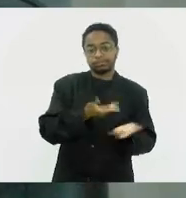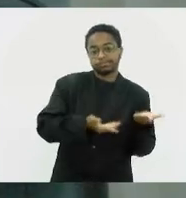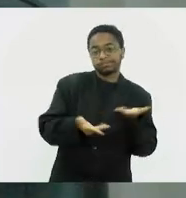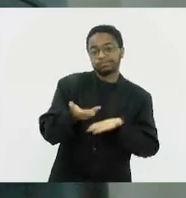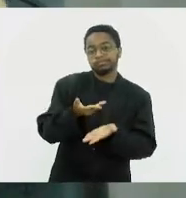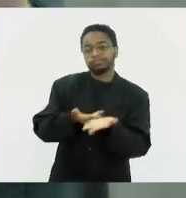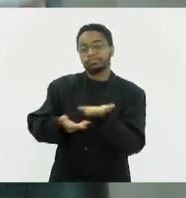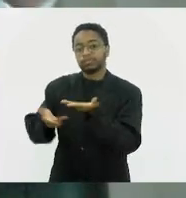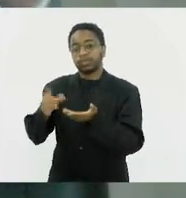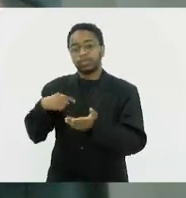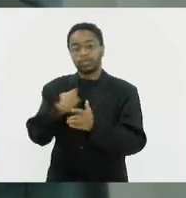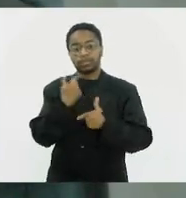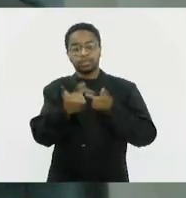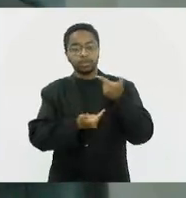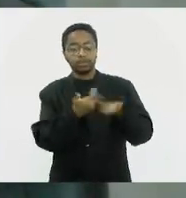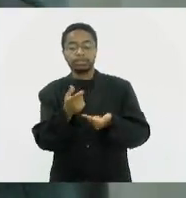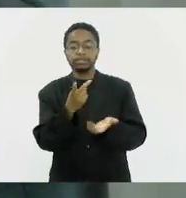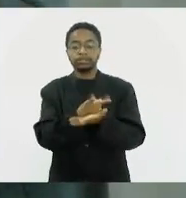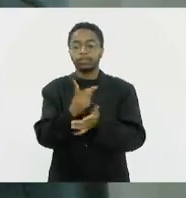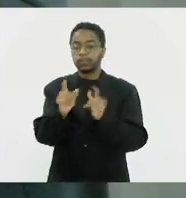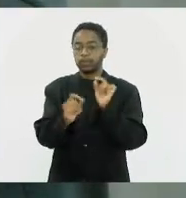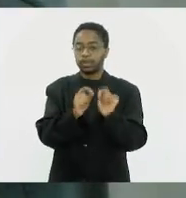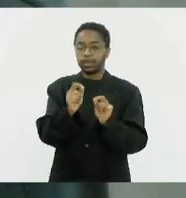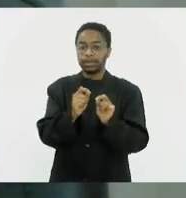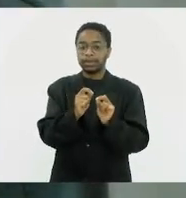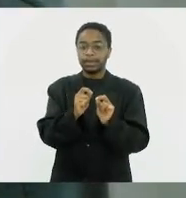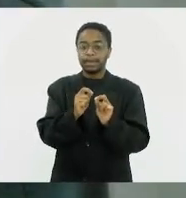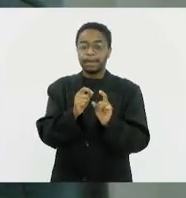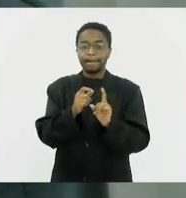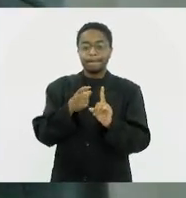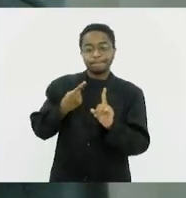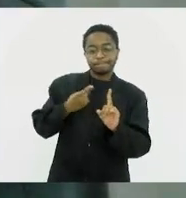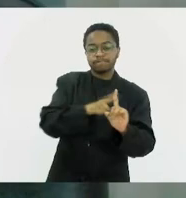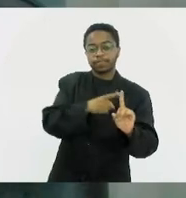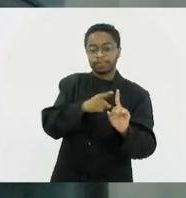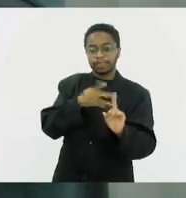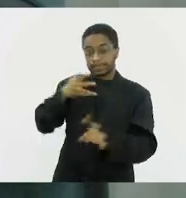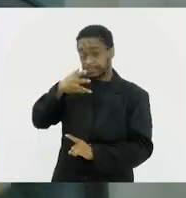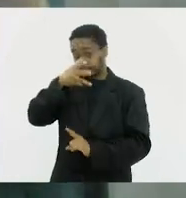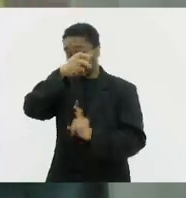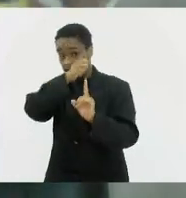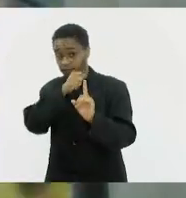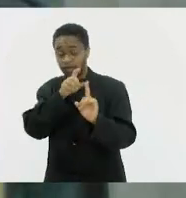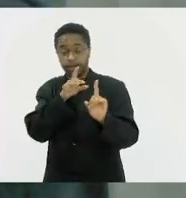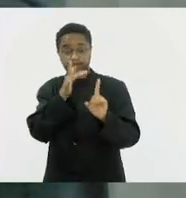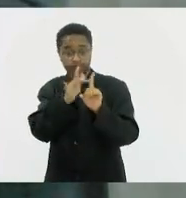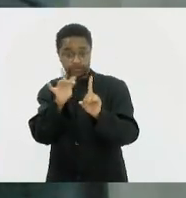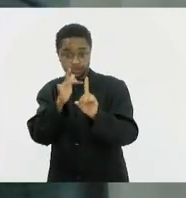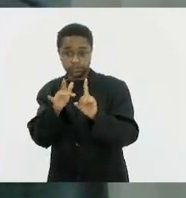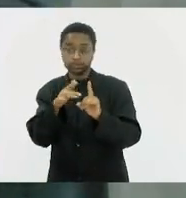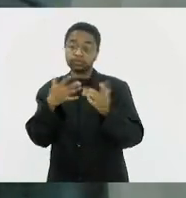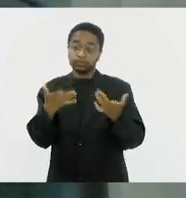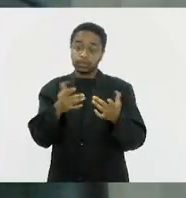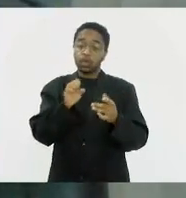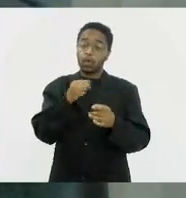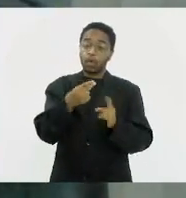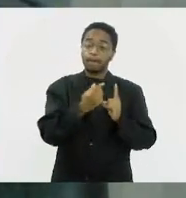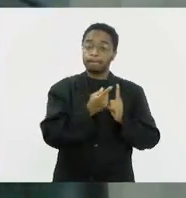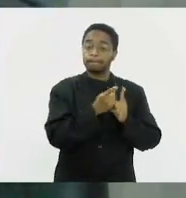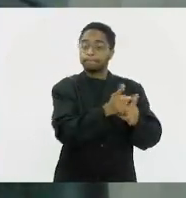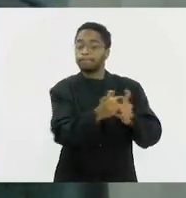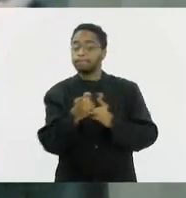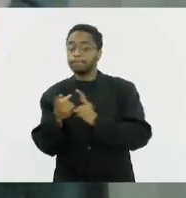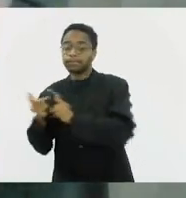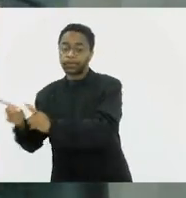nisso. Perseguidor, salvador e vítima. A vítima ou está procurando um perseguidor ou está procurando um